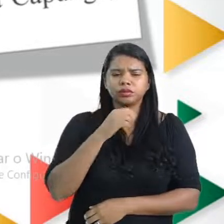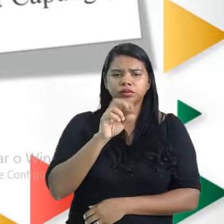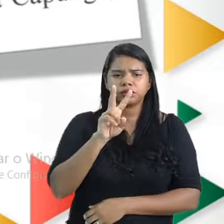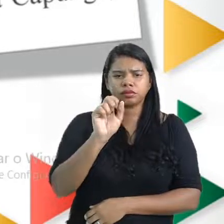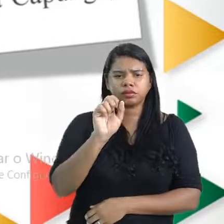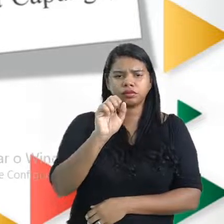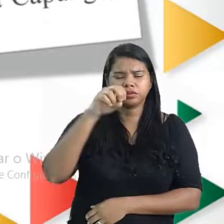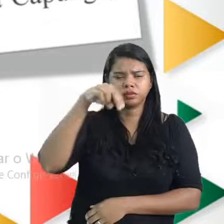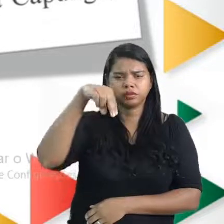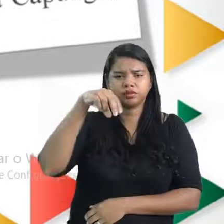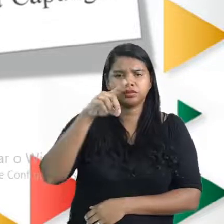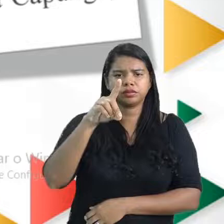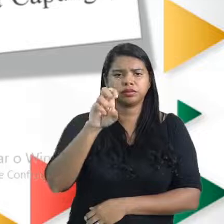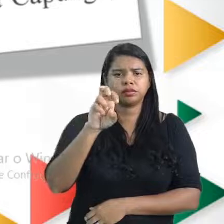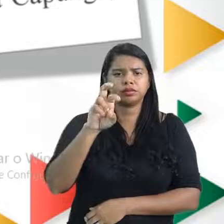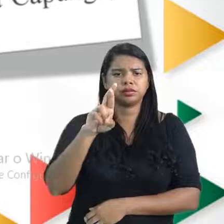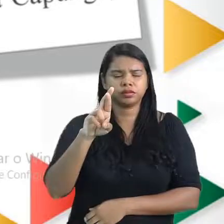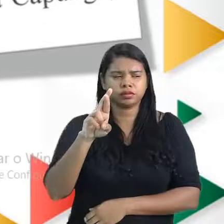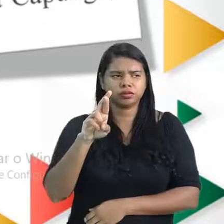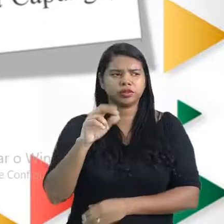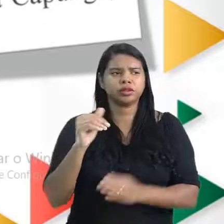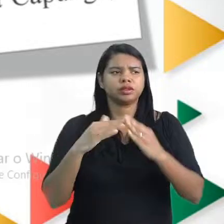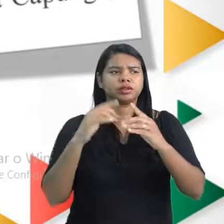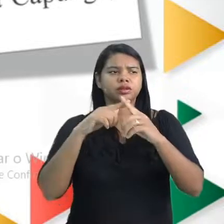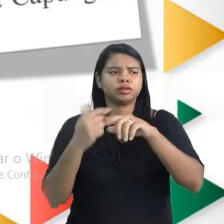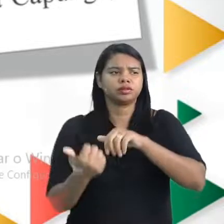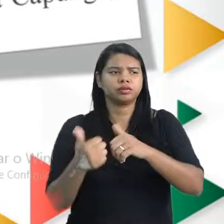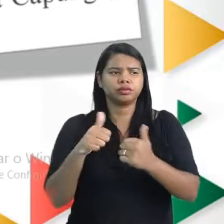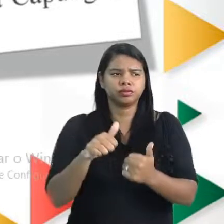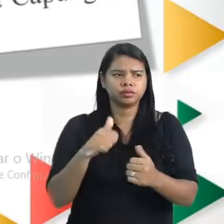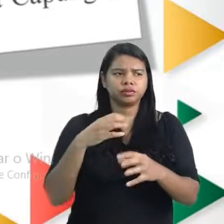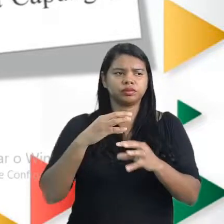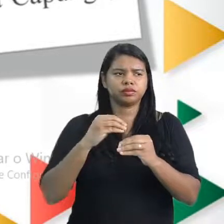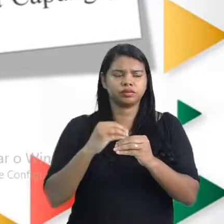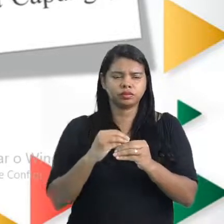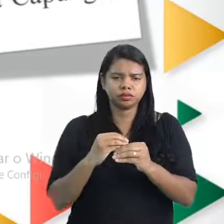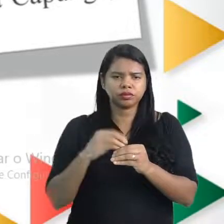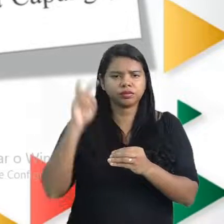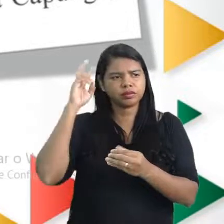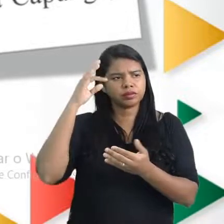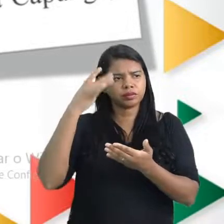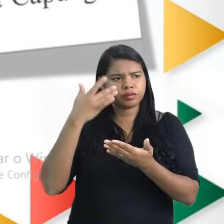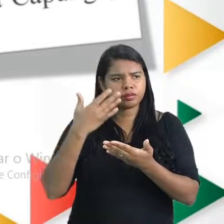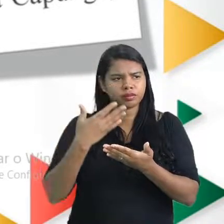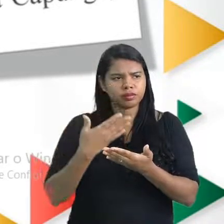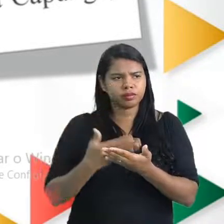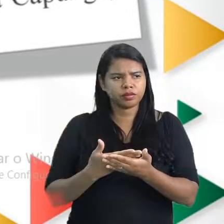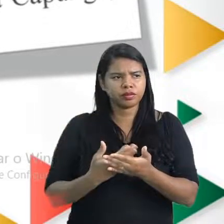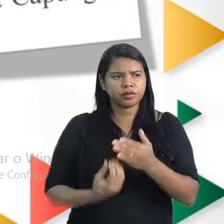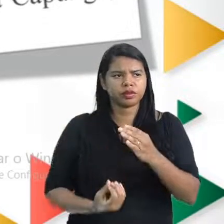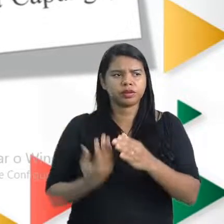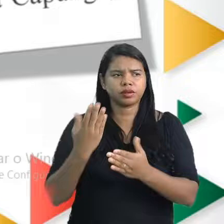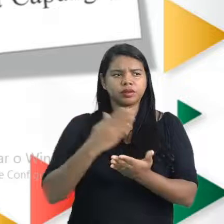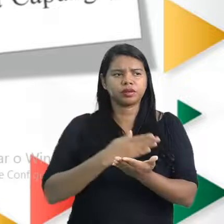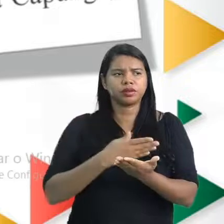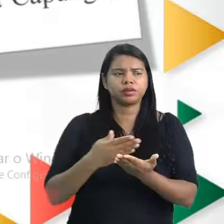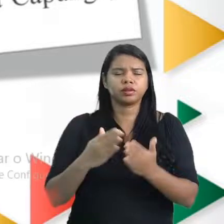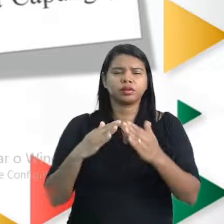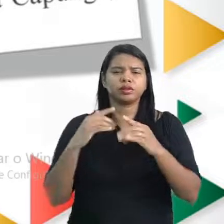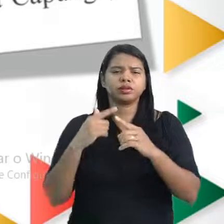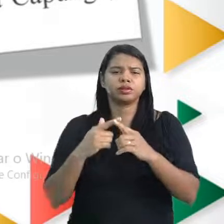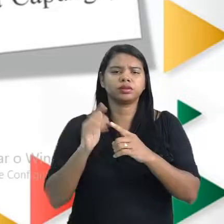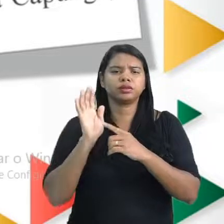de Melo Lins. A Convenção Batista de Pernambuco é, no momento histórico de seu aparecimento, a